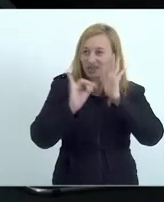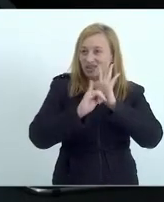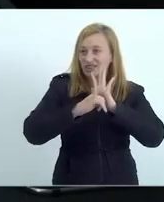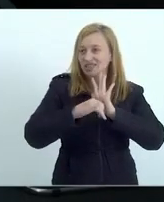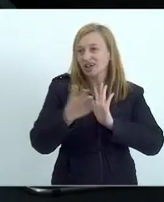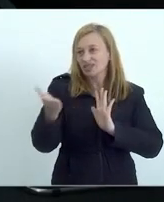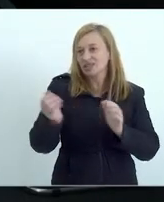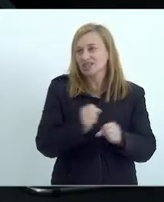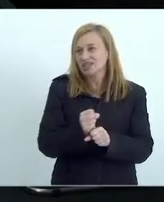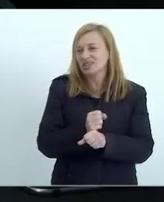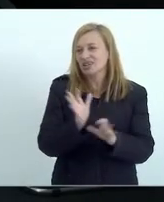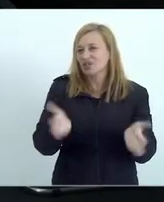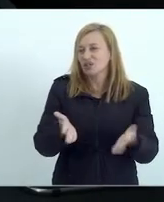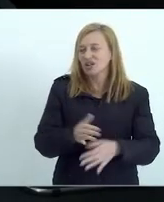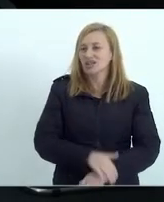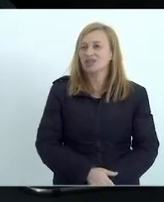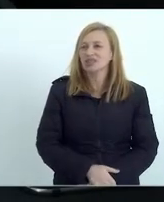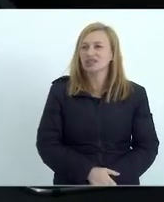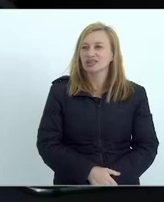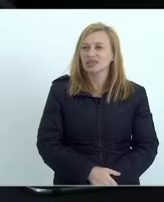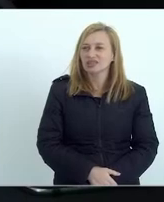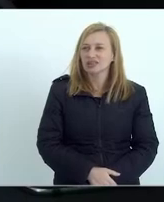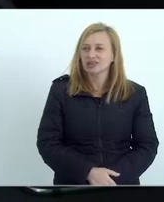edital desse ano é